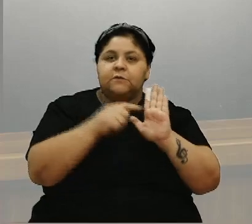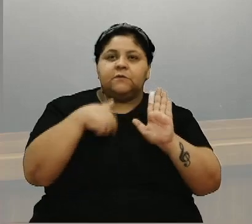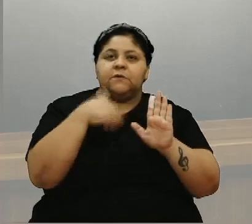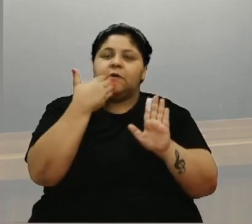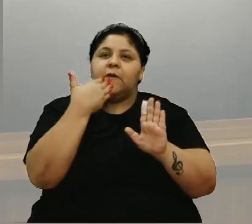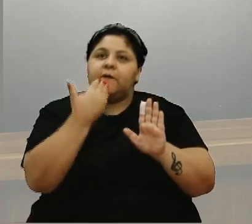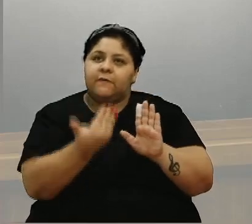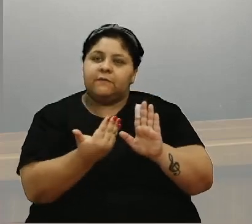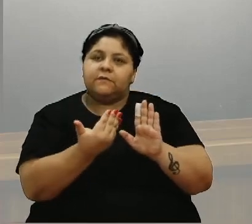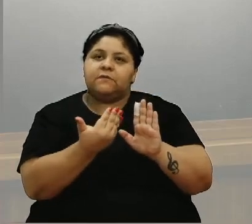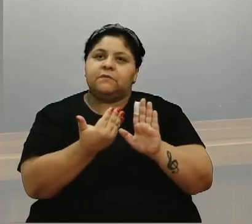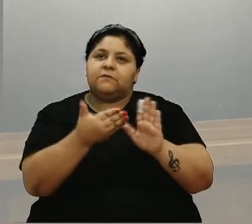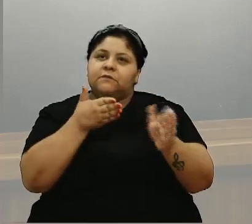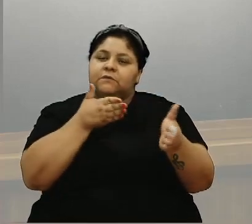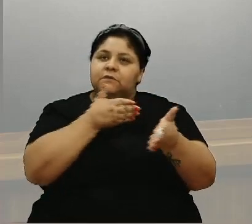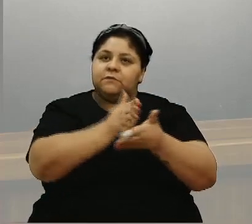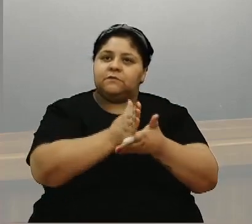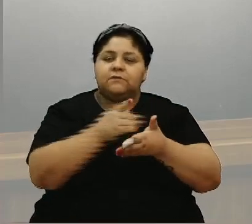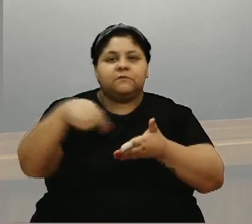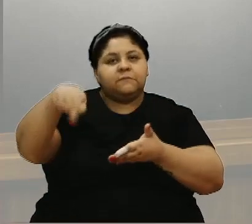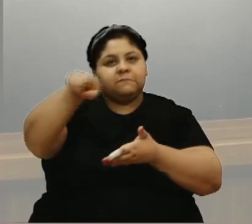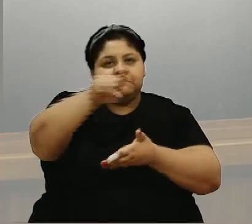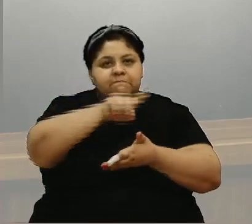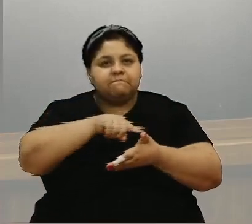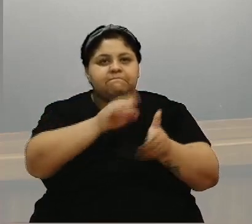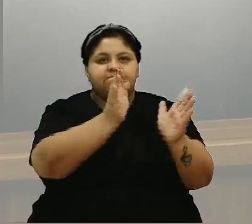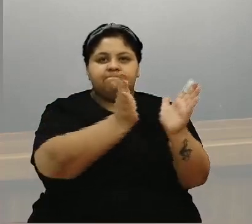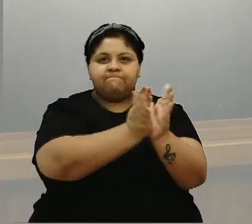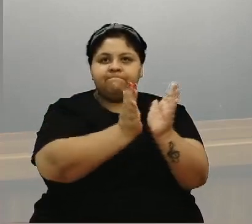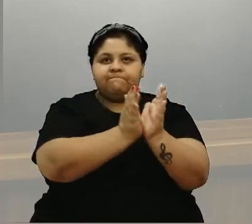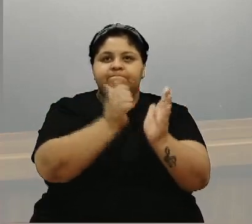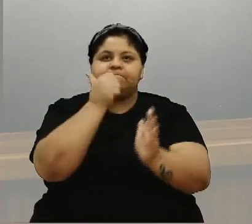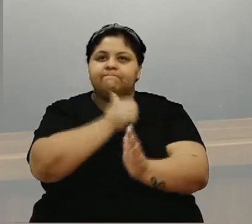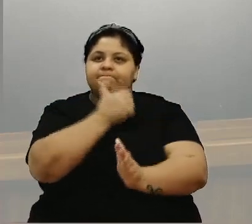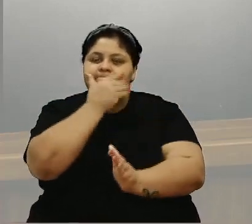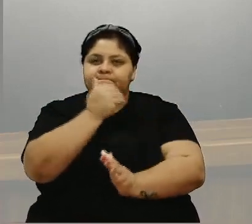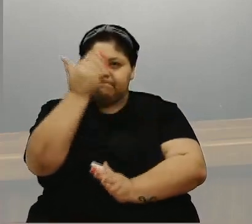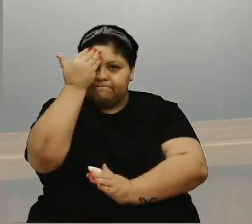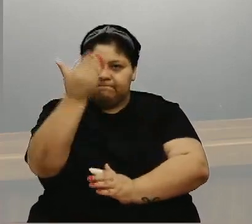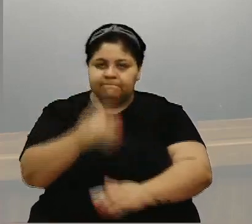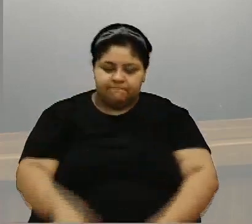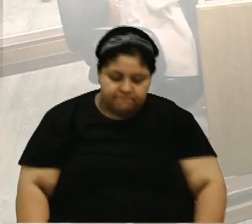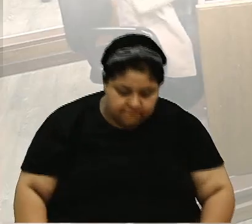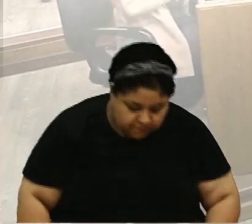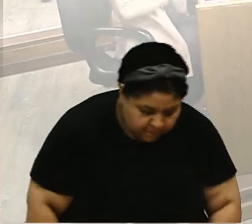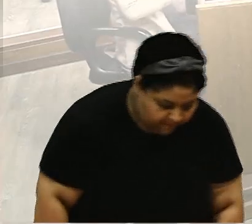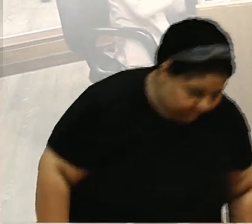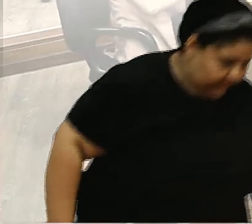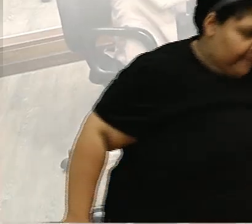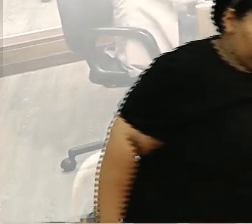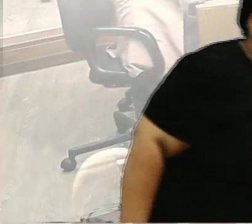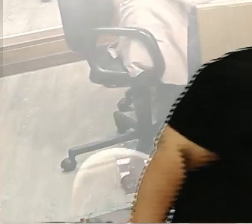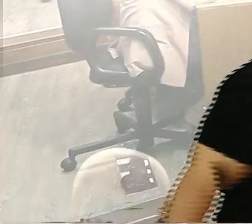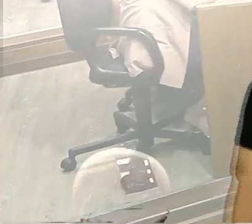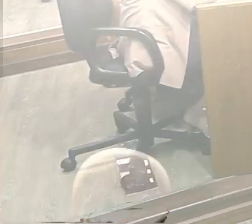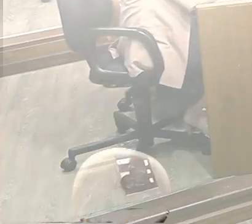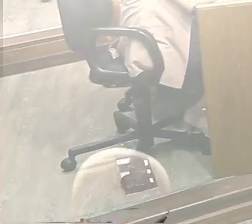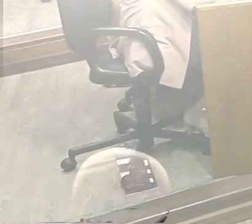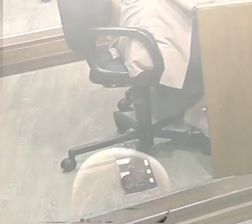peço a aprovação de todos os colegas e as colegas. Muito obrigada. É encerrada a discussão.